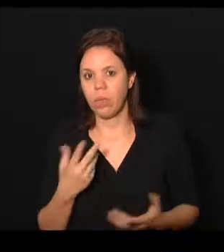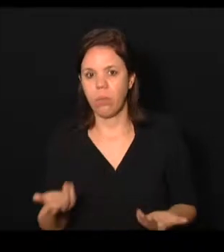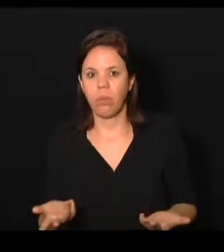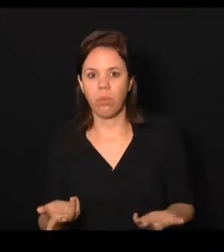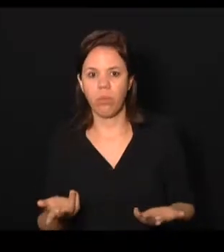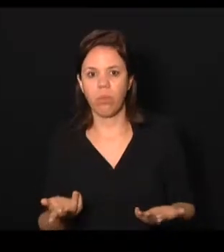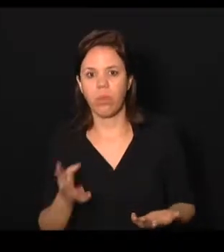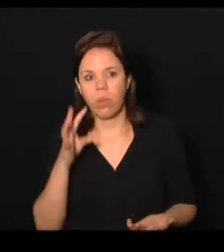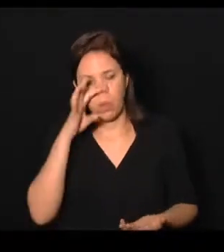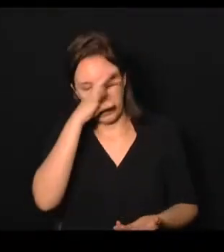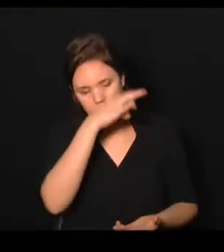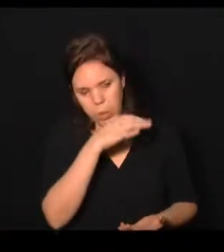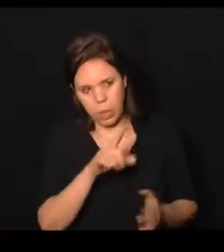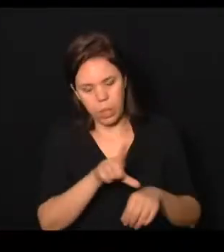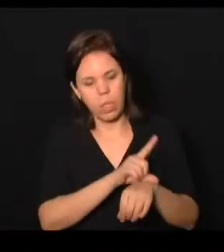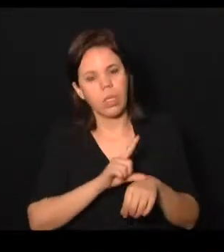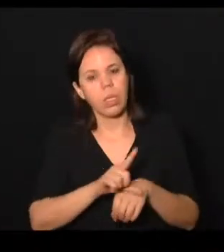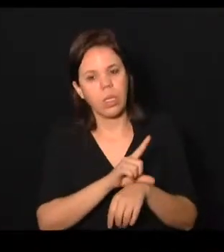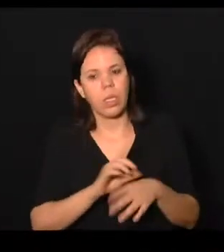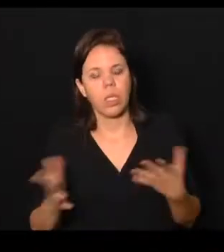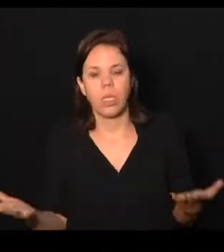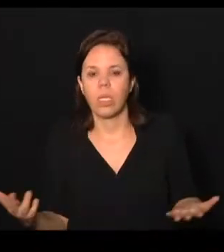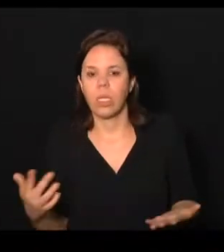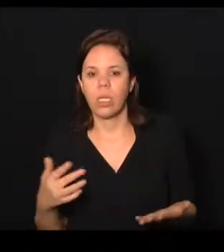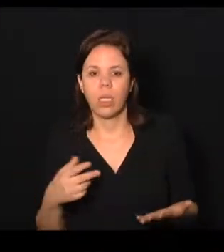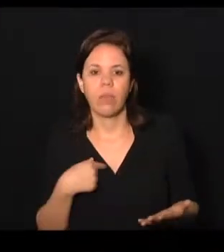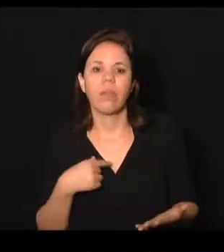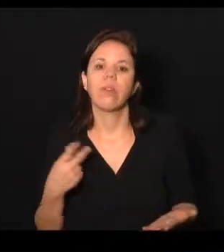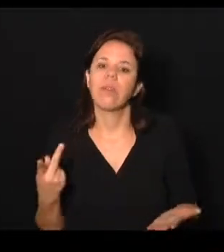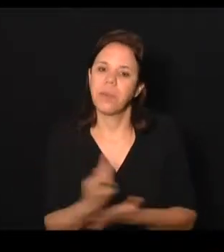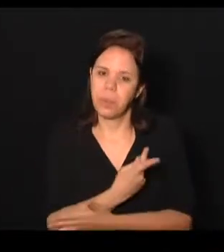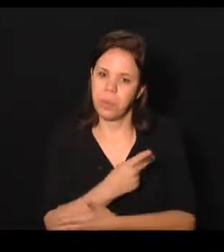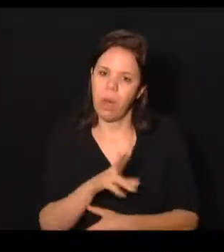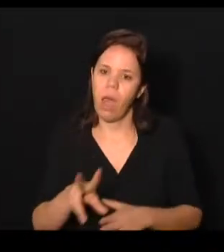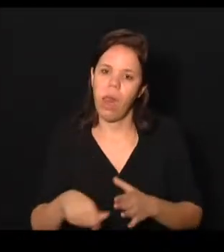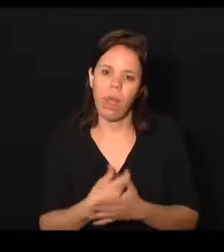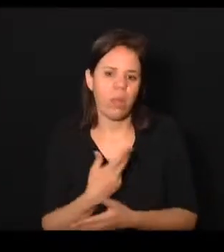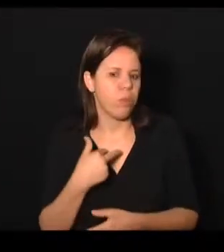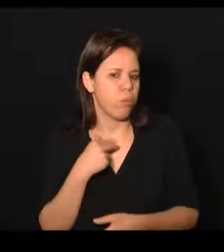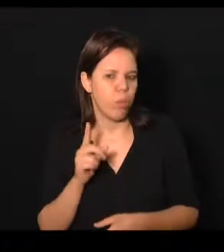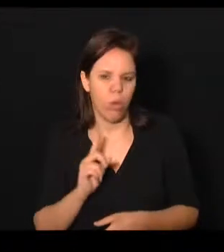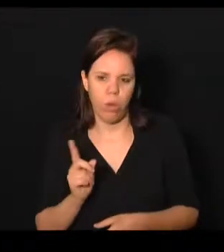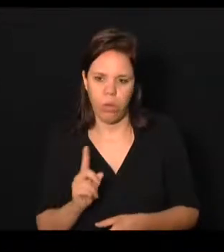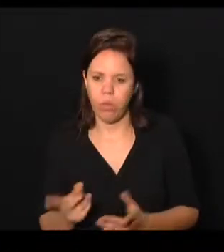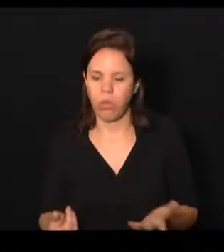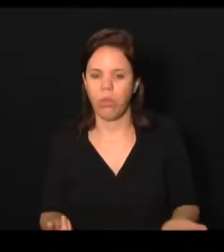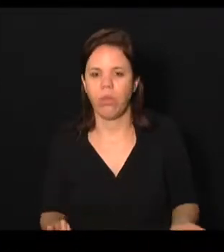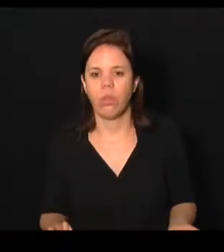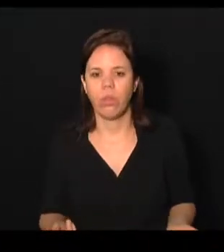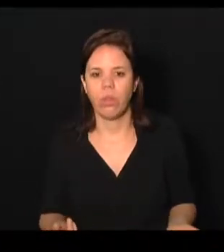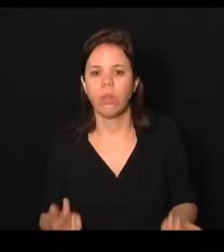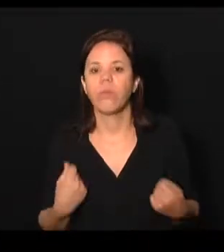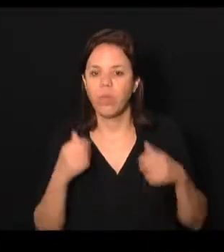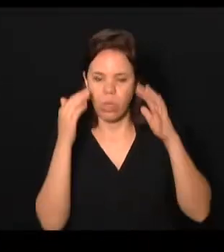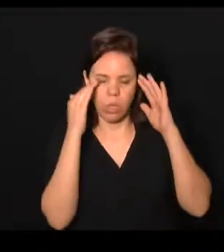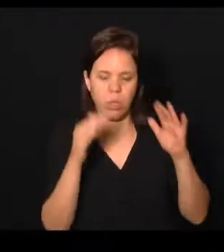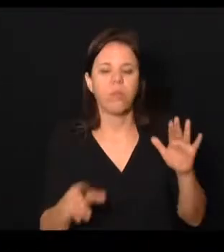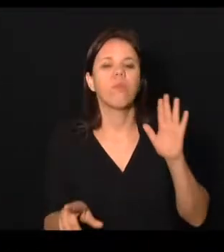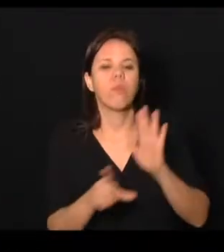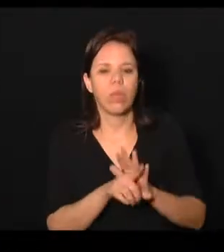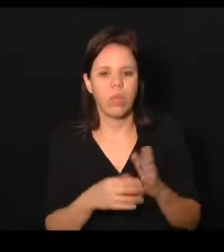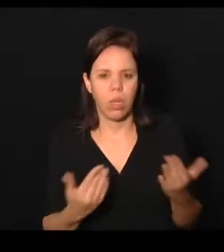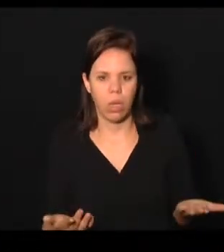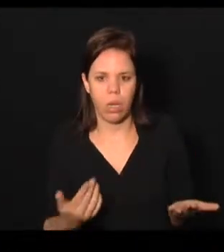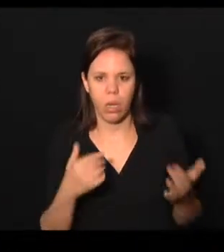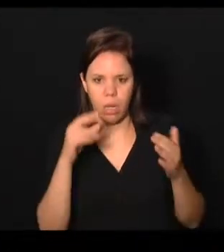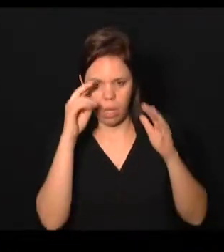a legislação, né, porque aí eu vou estar cometendo uma infração, eu não posso burlar a legislação, e eu também tenho que me lembrar disso. É